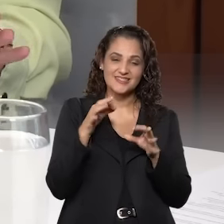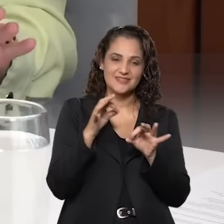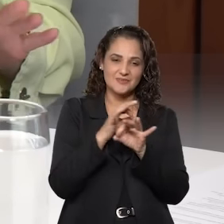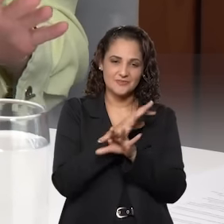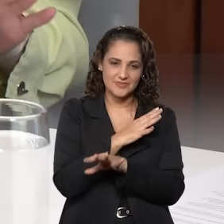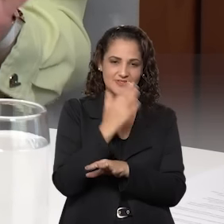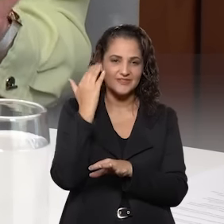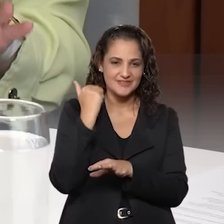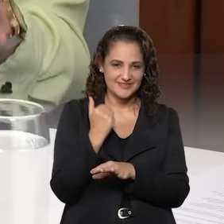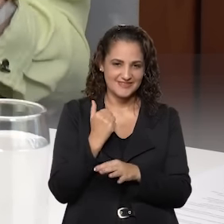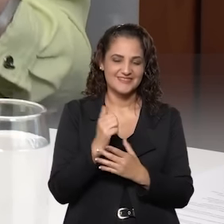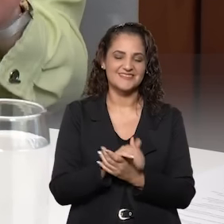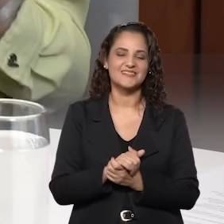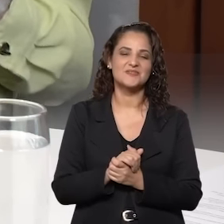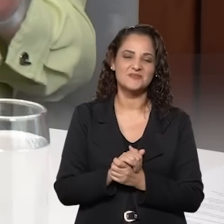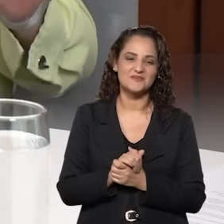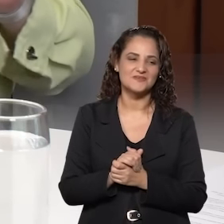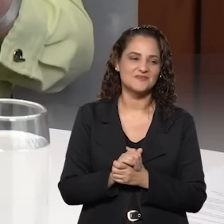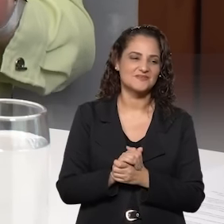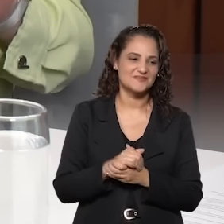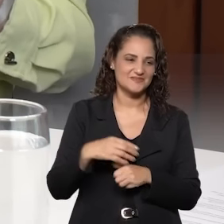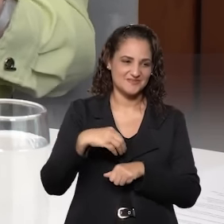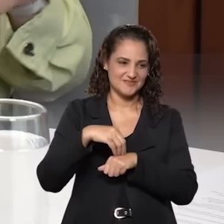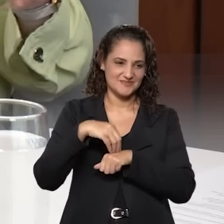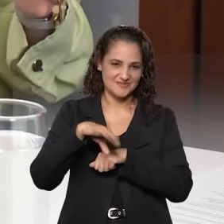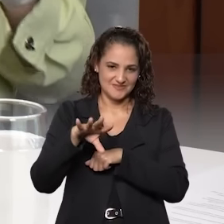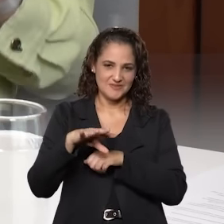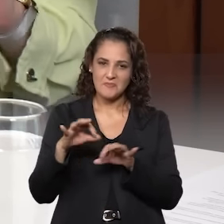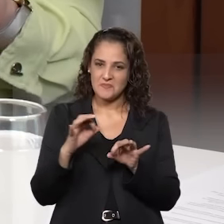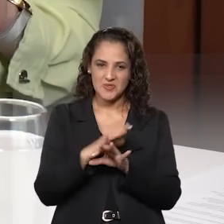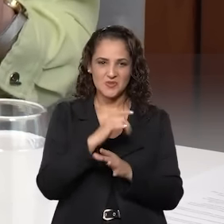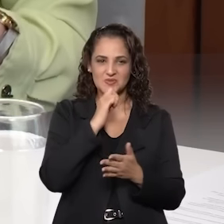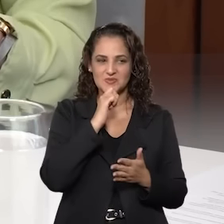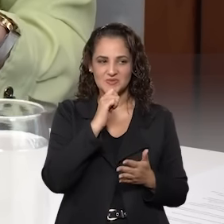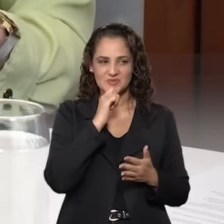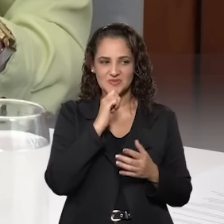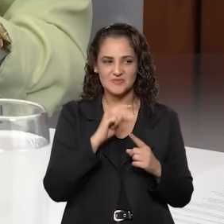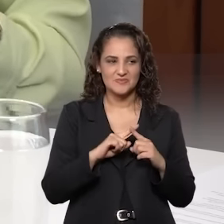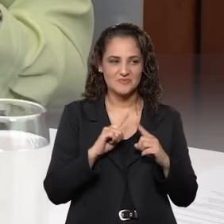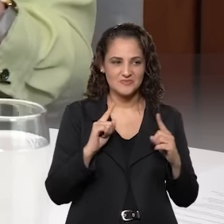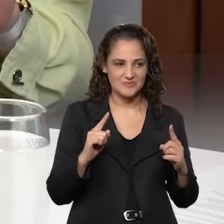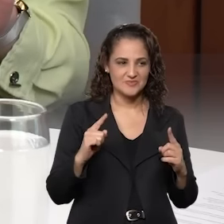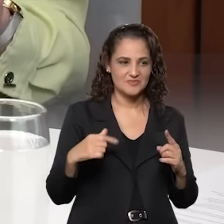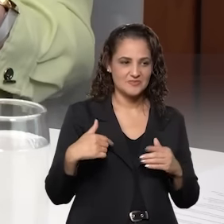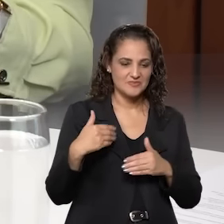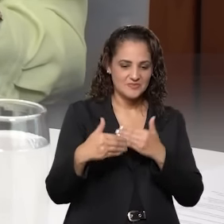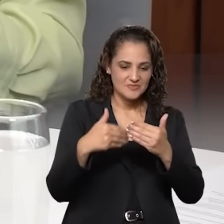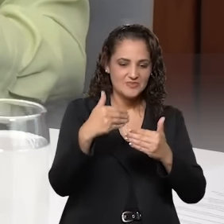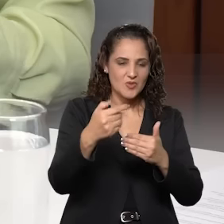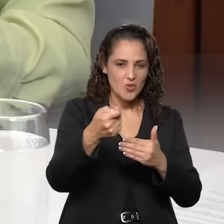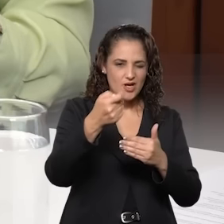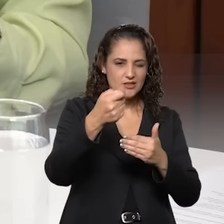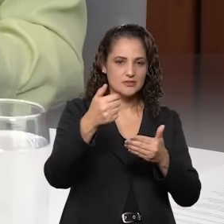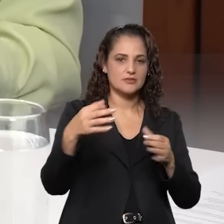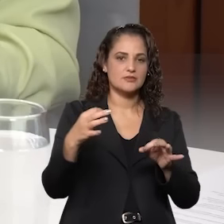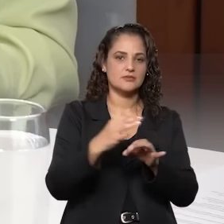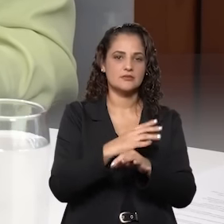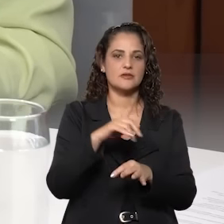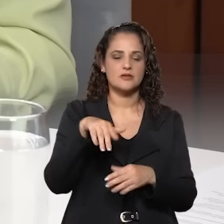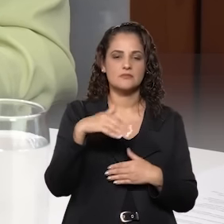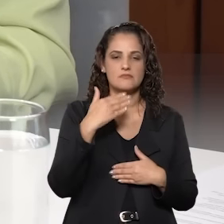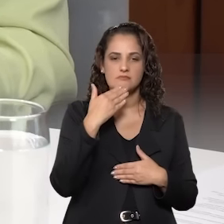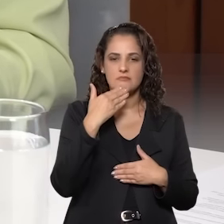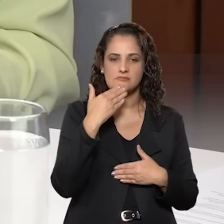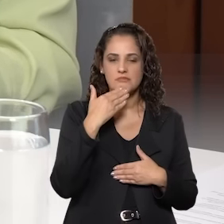um que eu tô terminando de ler agora então eu sei que é um pouco abusado da minha parte dar uma dica de um livro que eu não terminei Mas eu acredito que eu devo terminar nas próximas